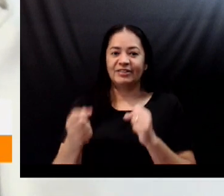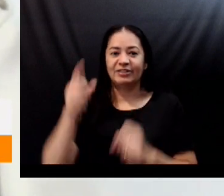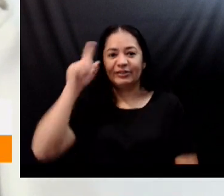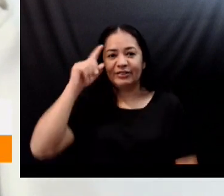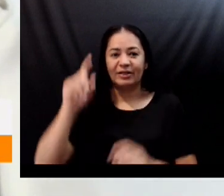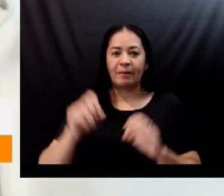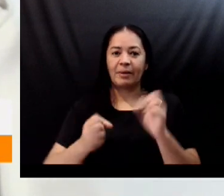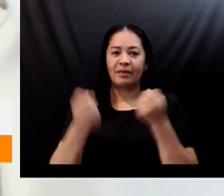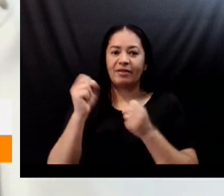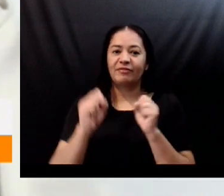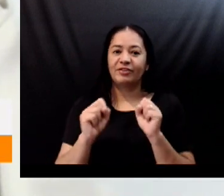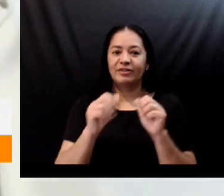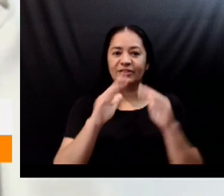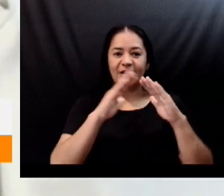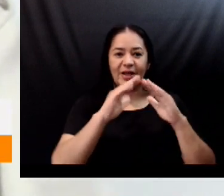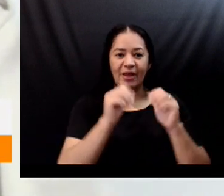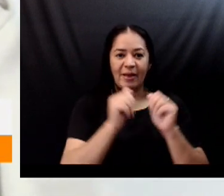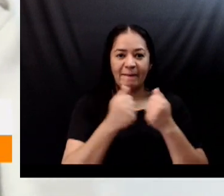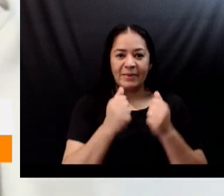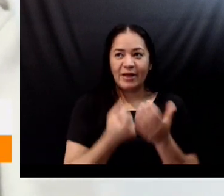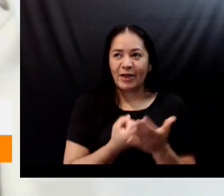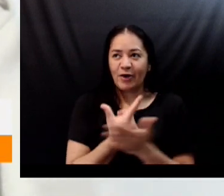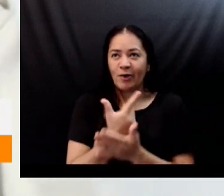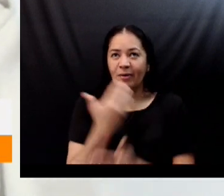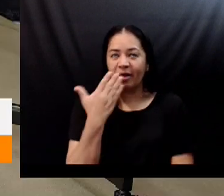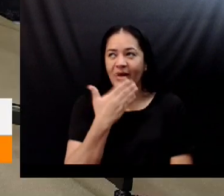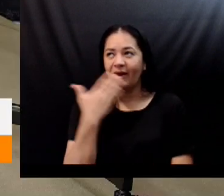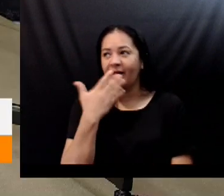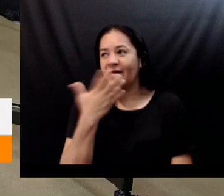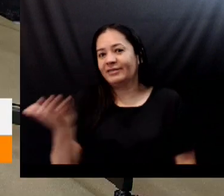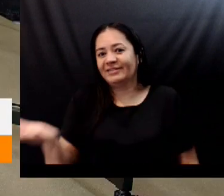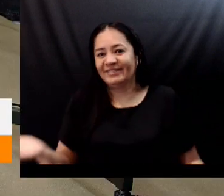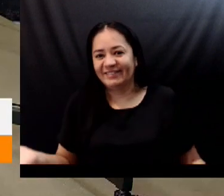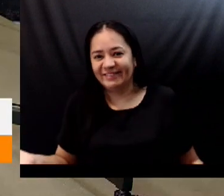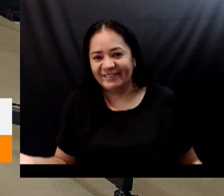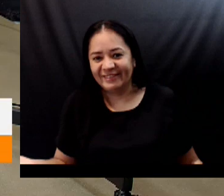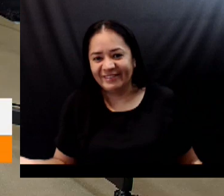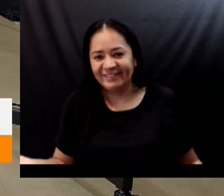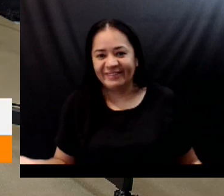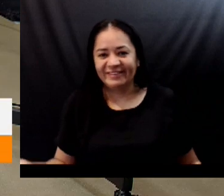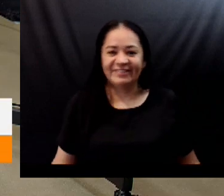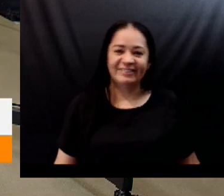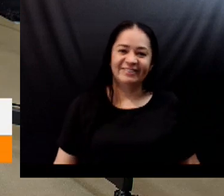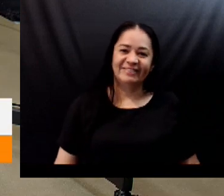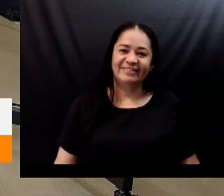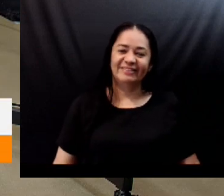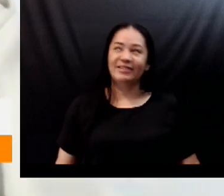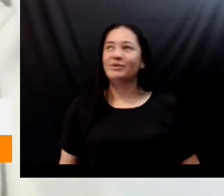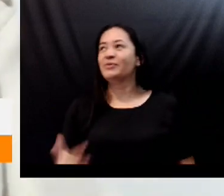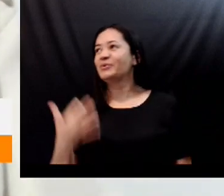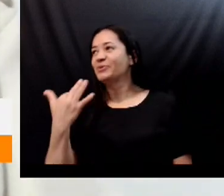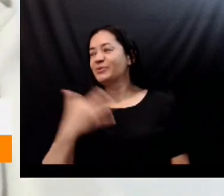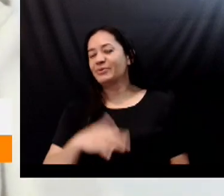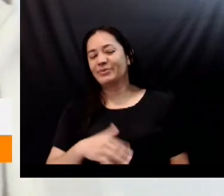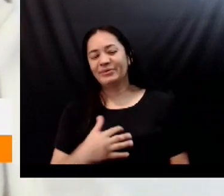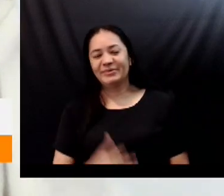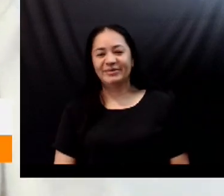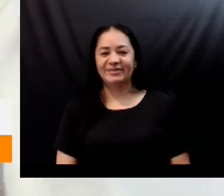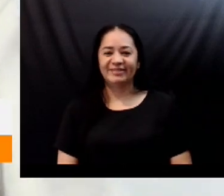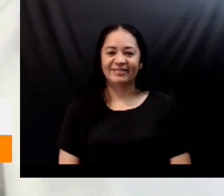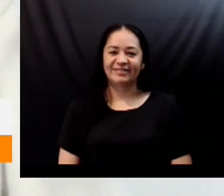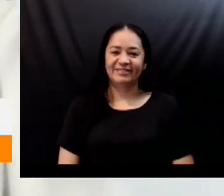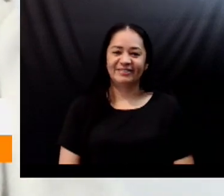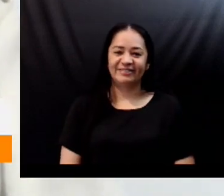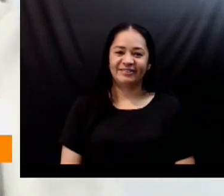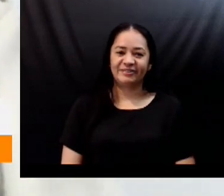e compra um sonho? Ai. É autossabotagem. É dolorido Autossabotagem. isso. Gente, tá vendo só? Sabe,